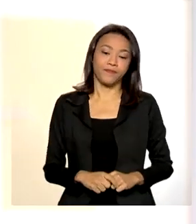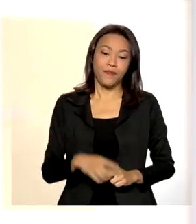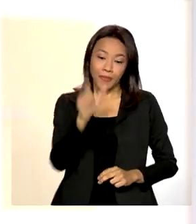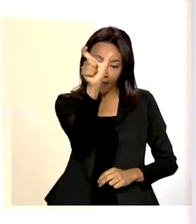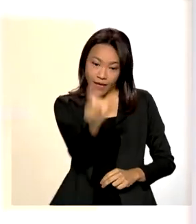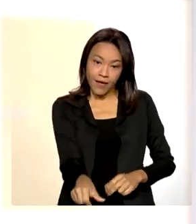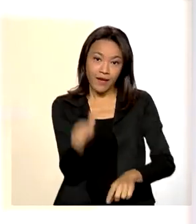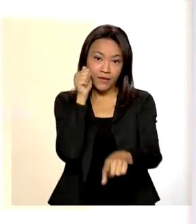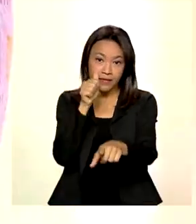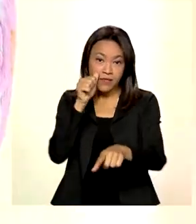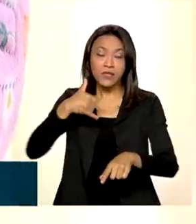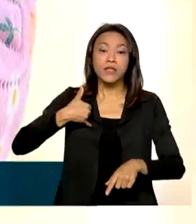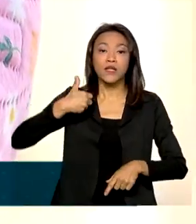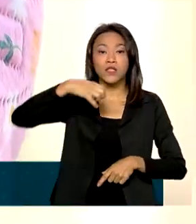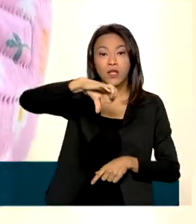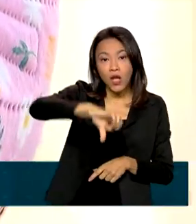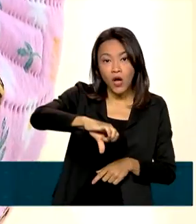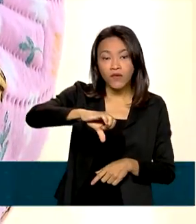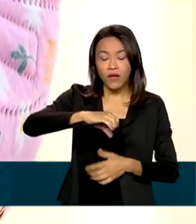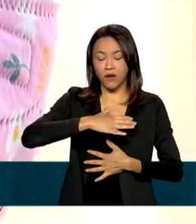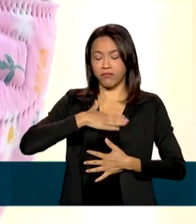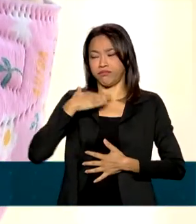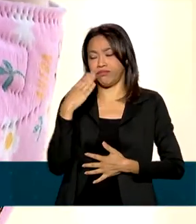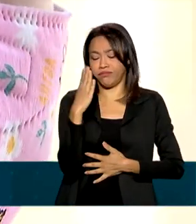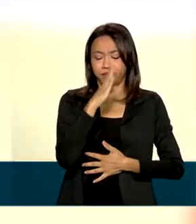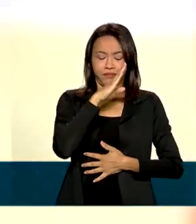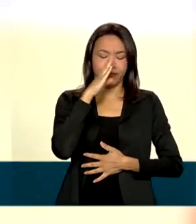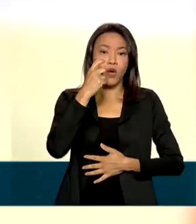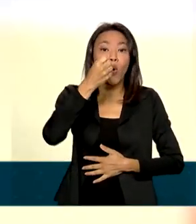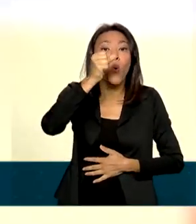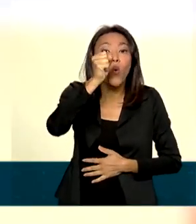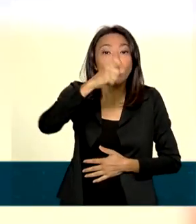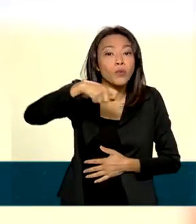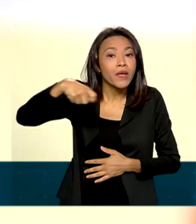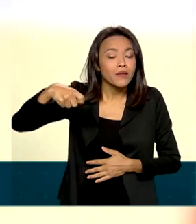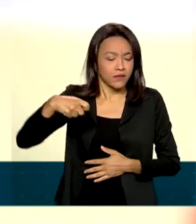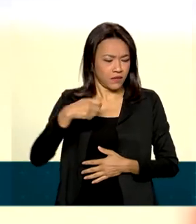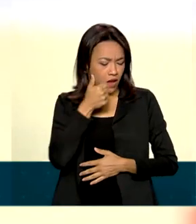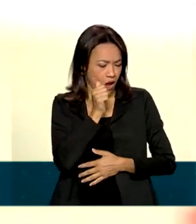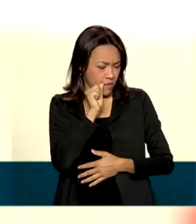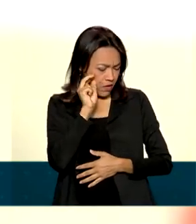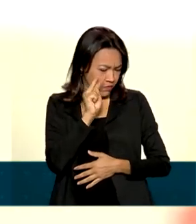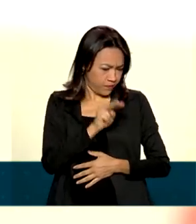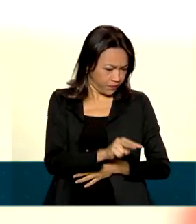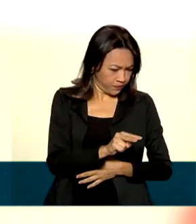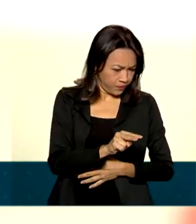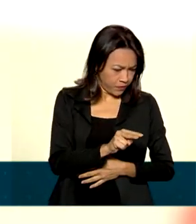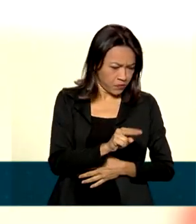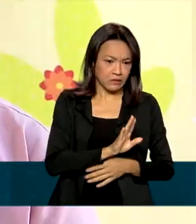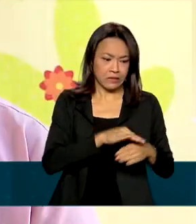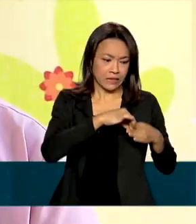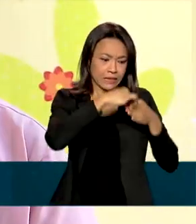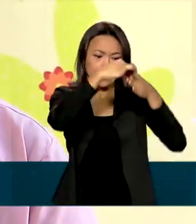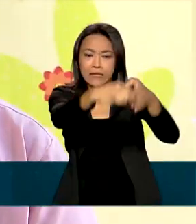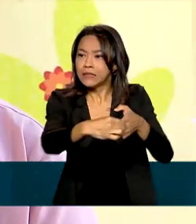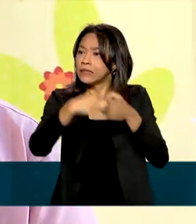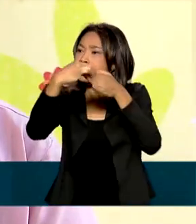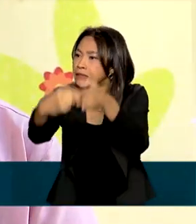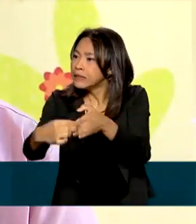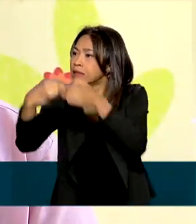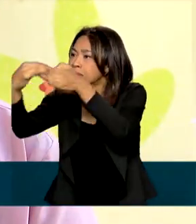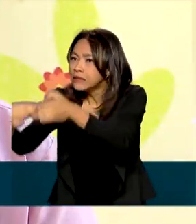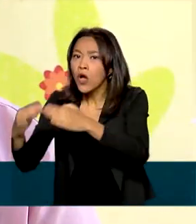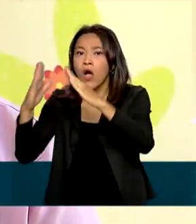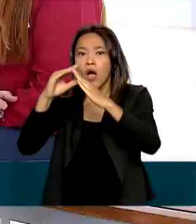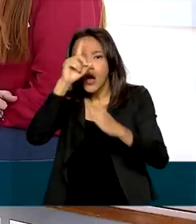Melissa, de 9 anos, começou a passar mal há 8 meses. A mãe, Jaqueline, foi de hospital a hospital até